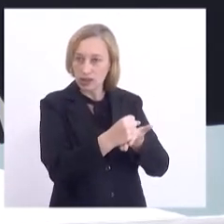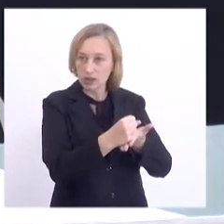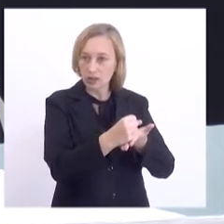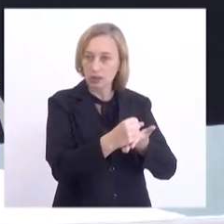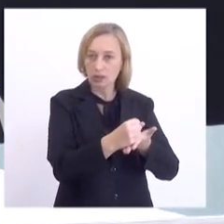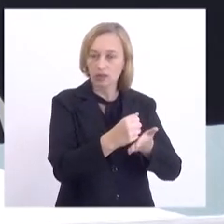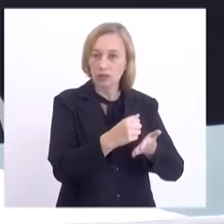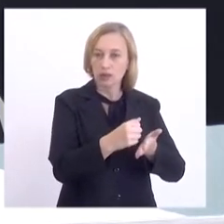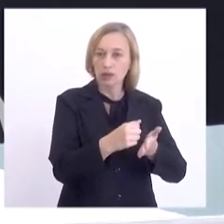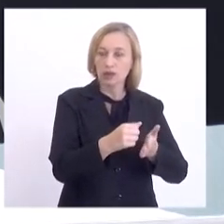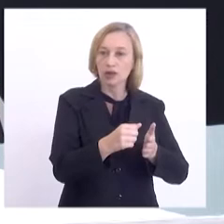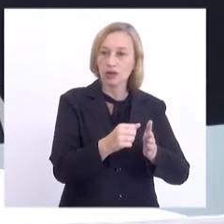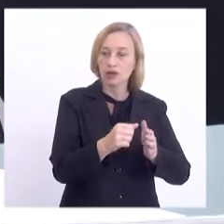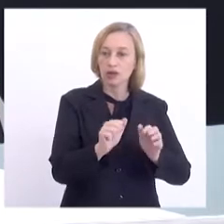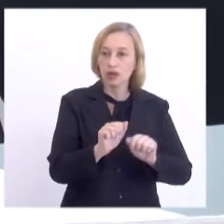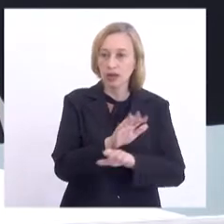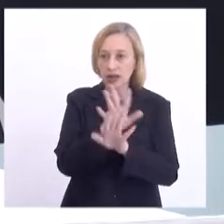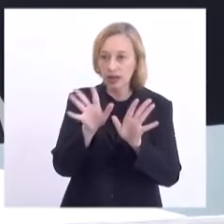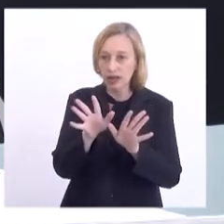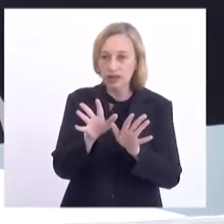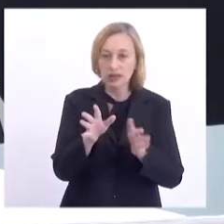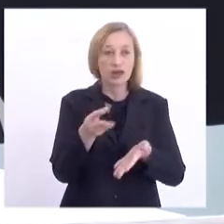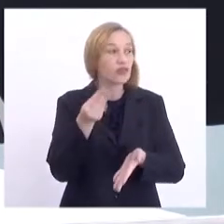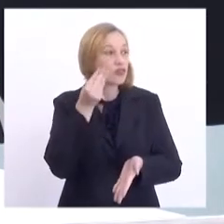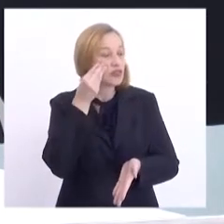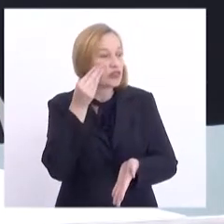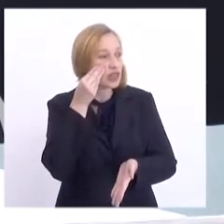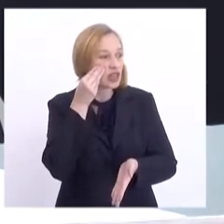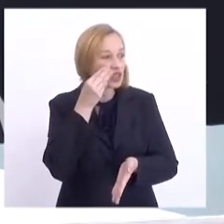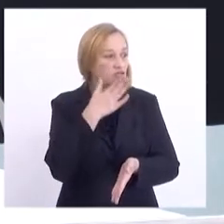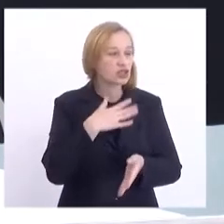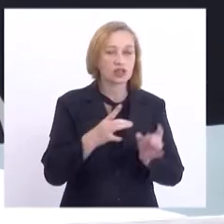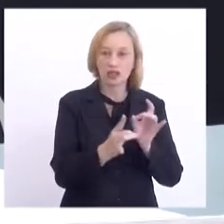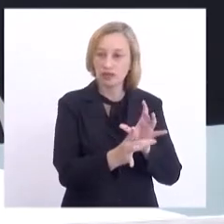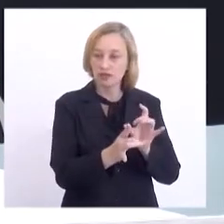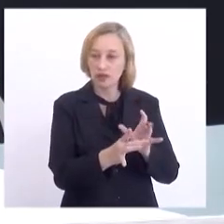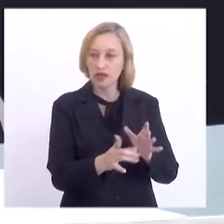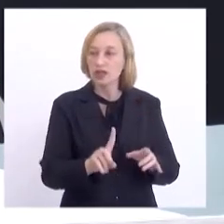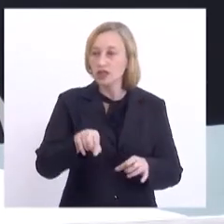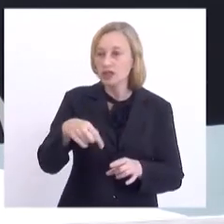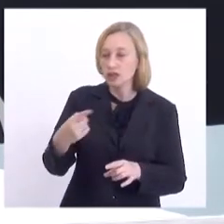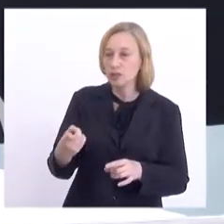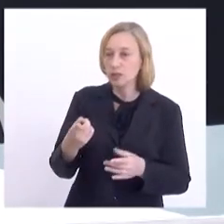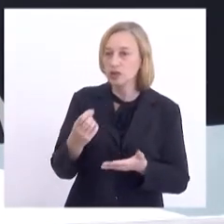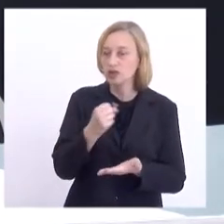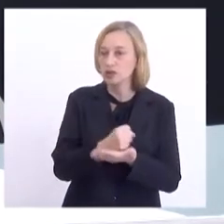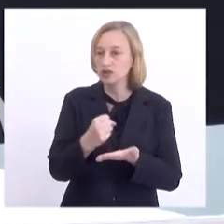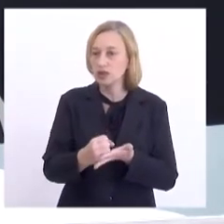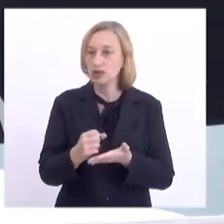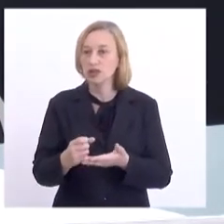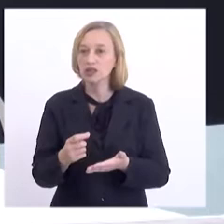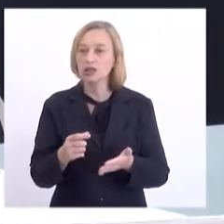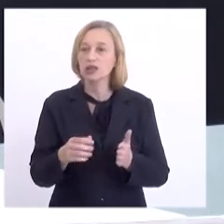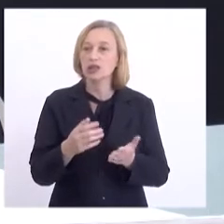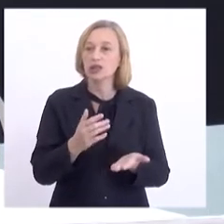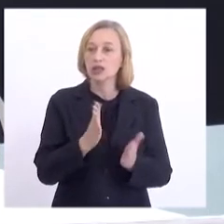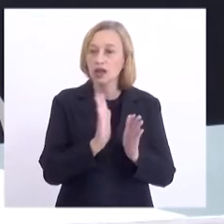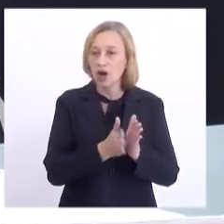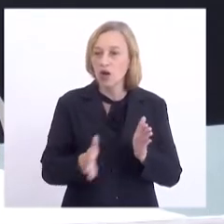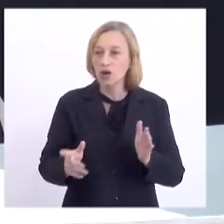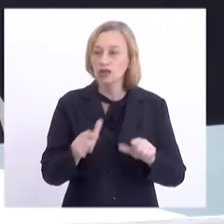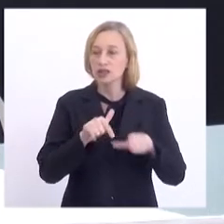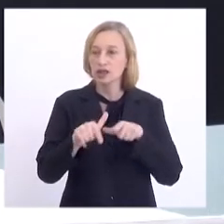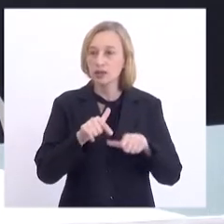público quando festa e o mercado e aí após a homologação do contrato EA ordem de serviço ele vira